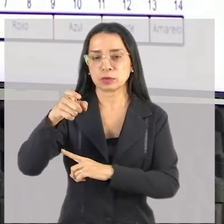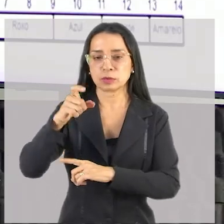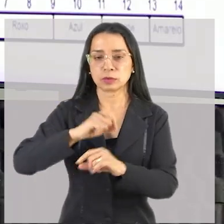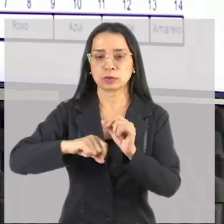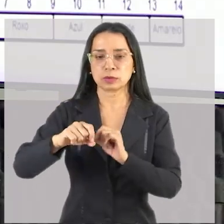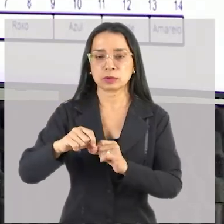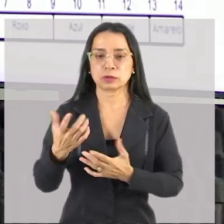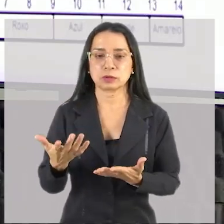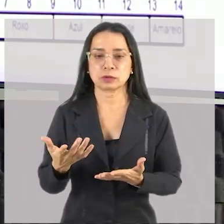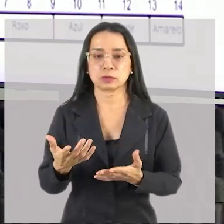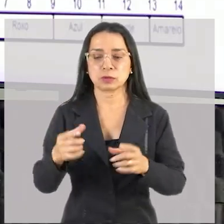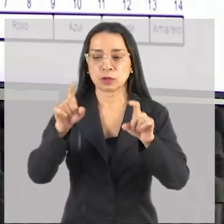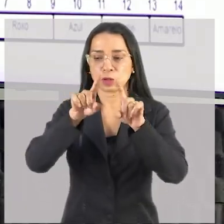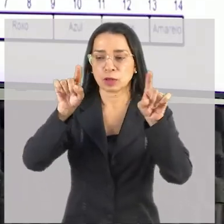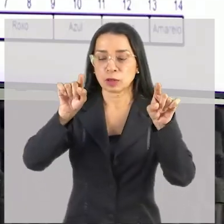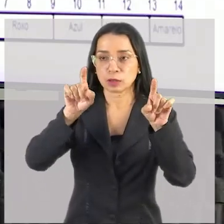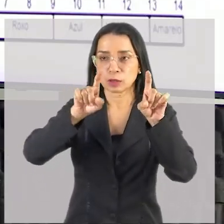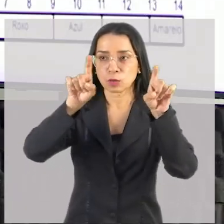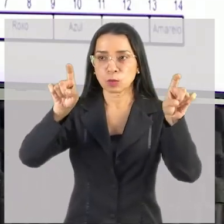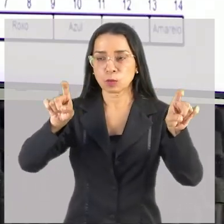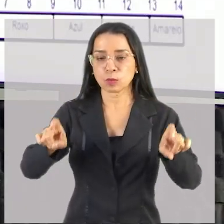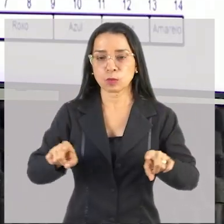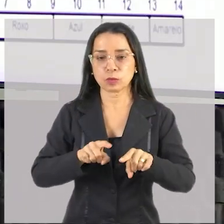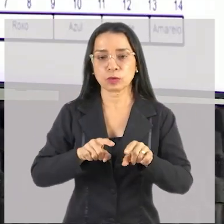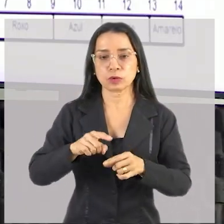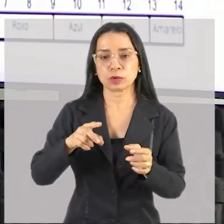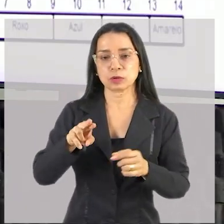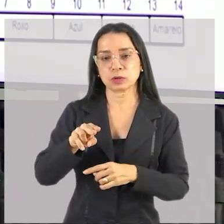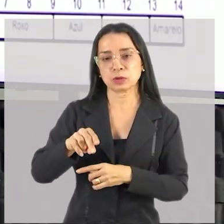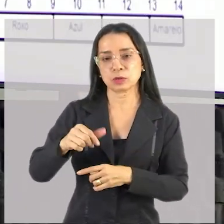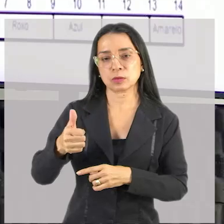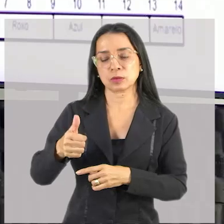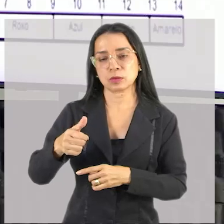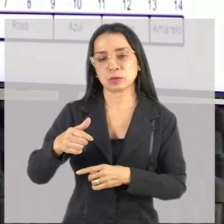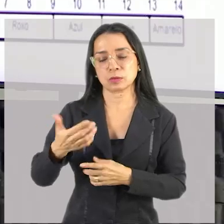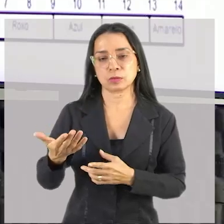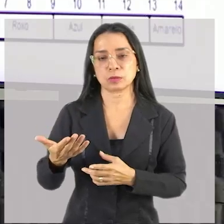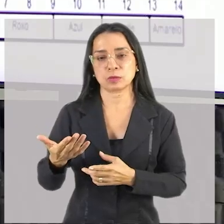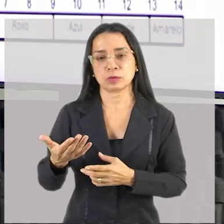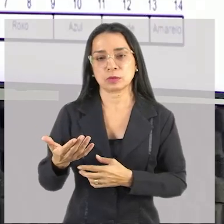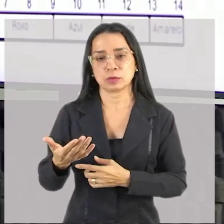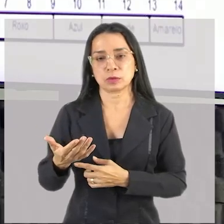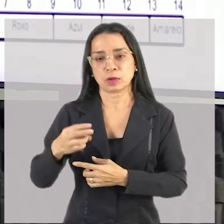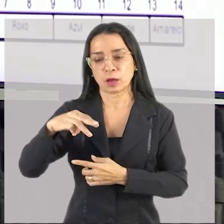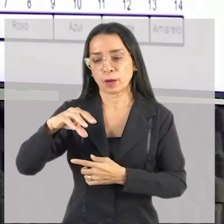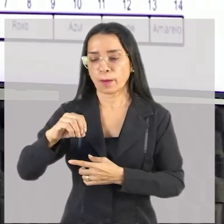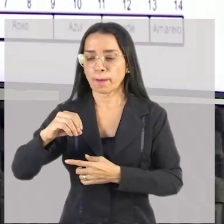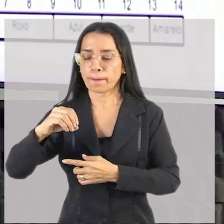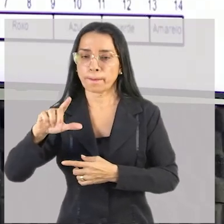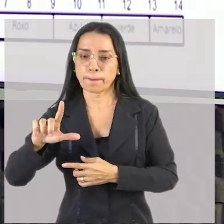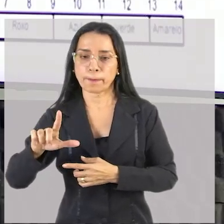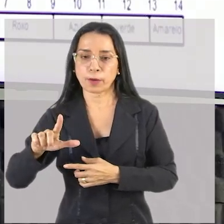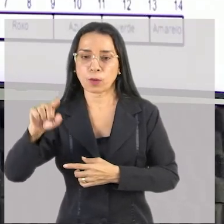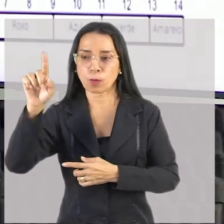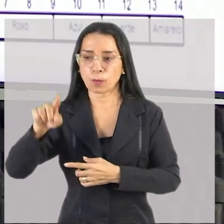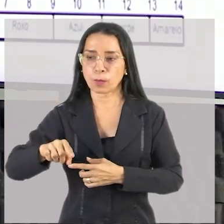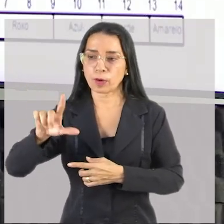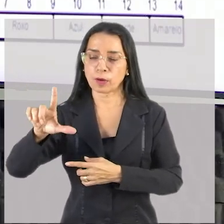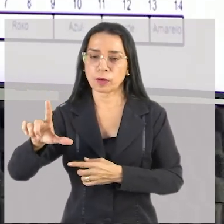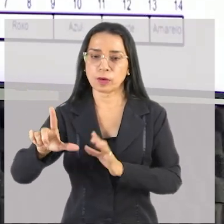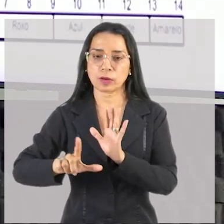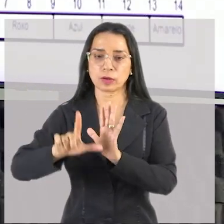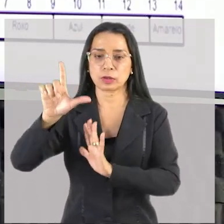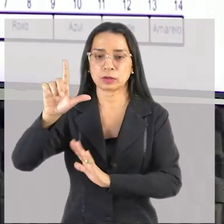litro. Quando a concentração de H+ é 10 elevado a menos um número, esse número bem aqui, ó, não traz o sinal. Esse número bem aqui é o